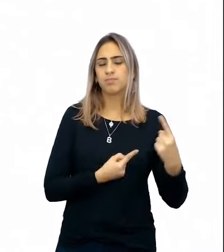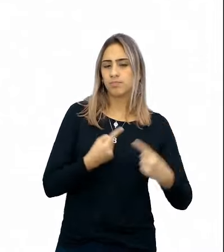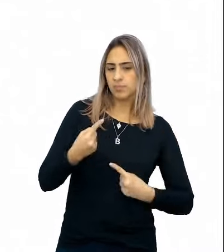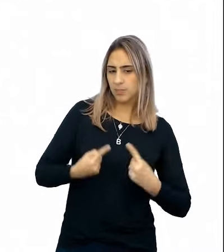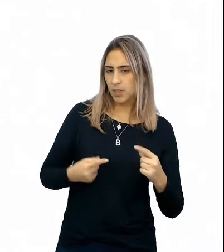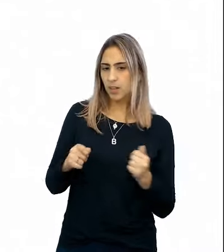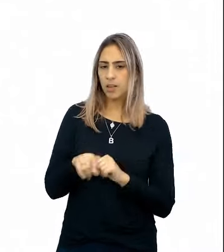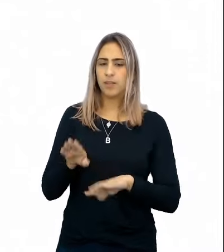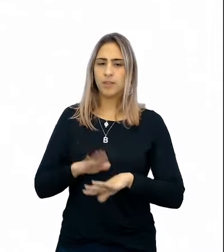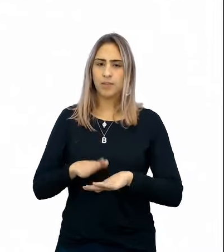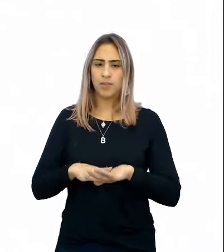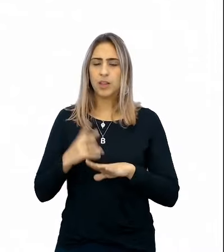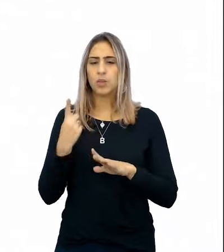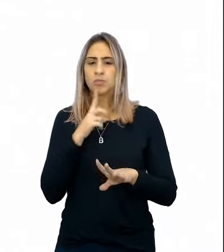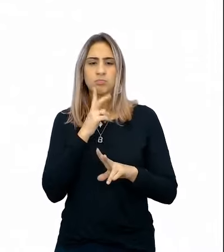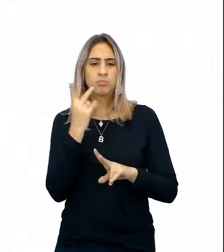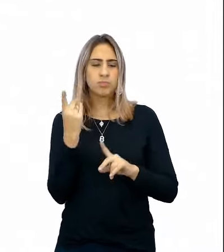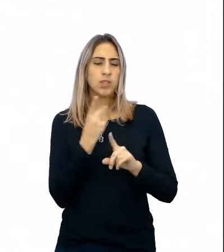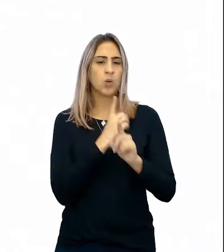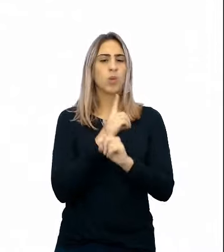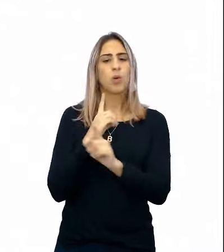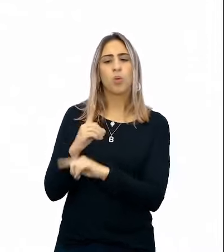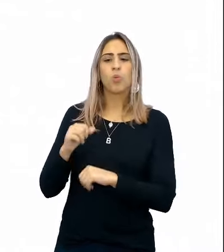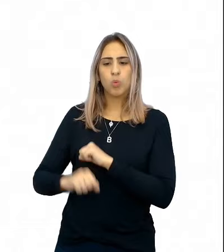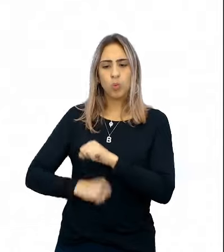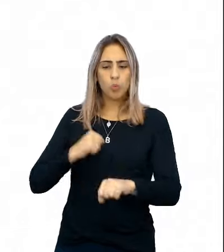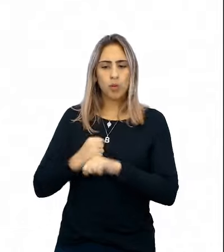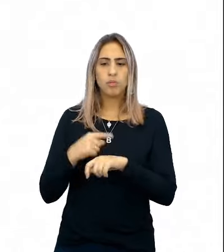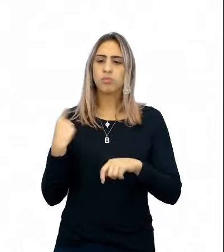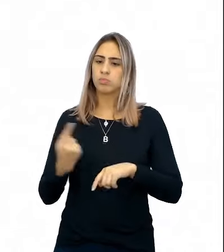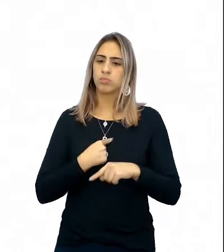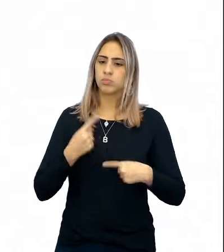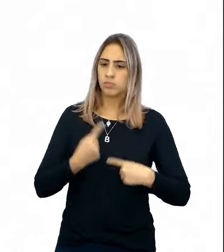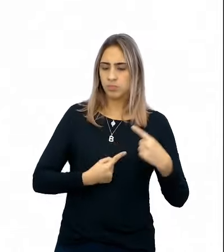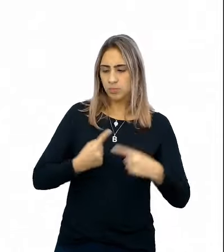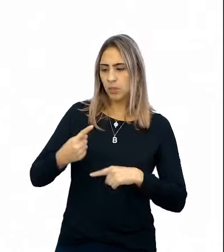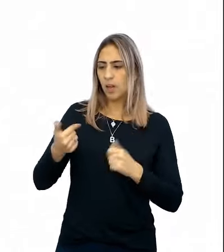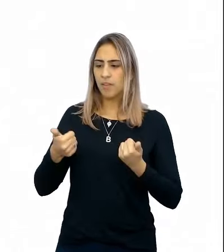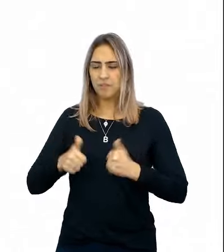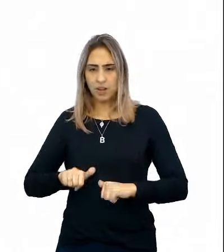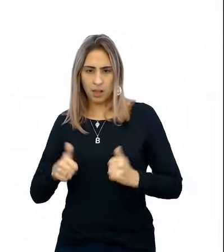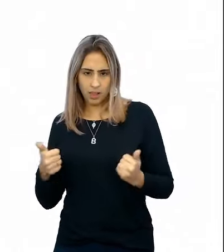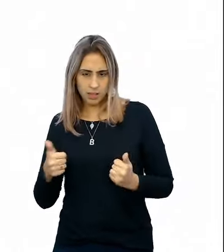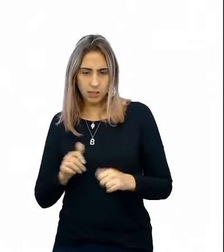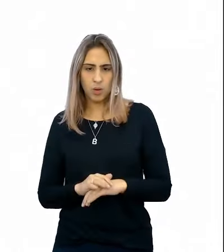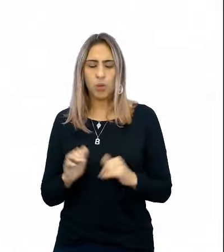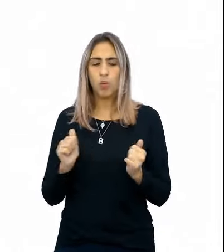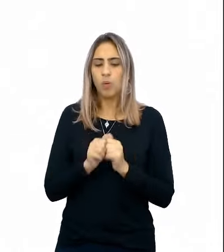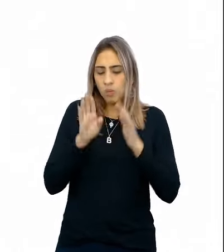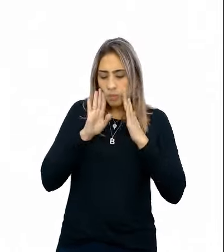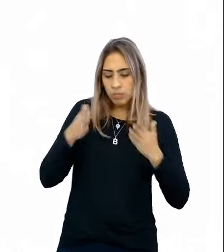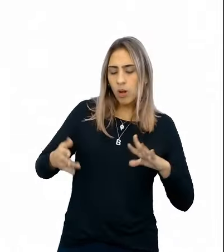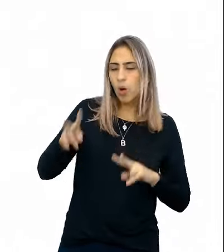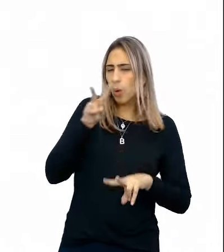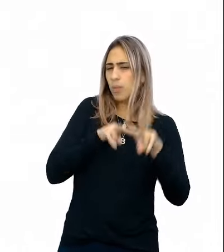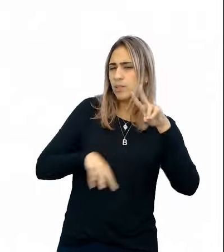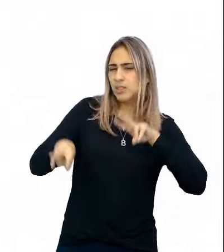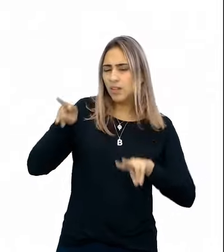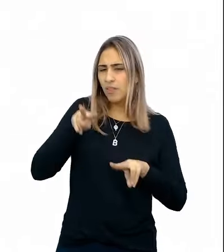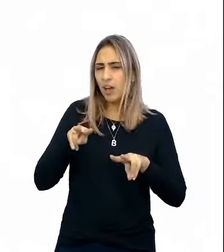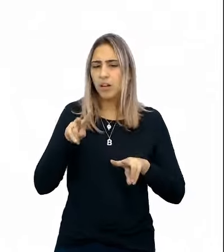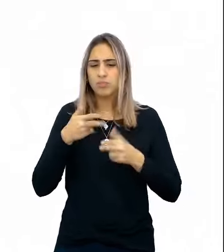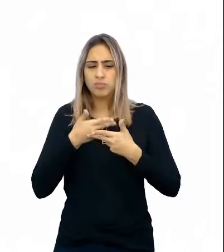discussões feitas no segundo encontro do ano, quando discutimos a avaliação, com a visão de observar